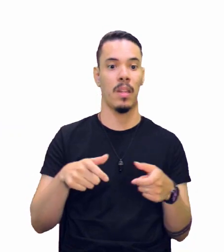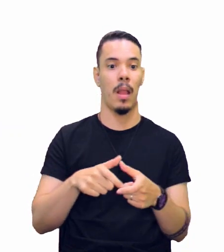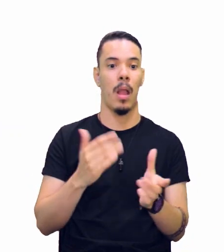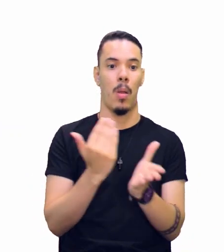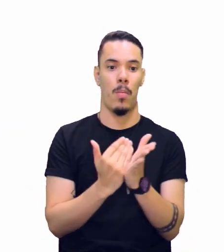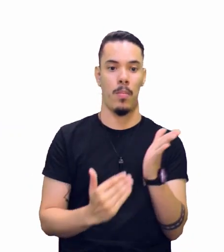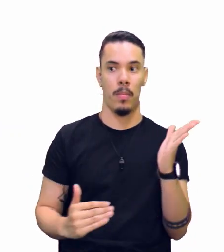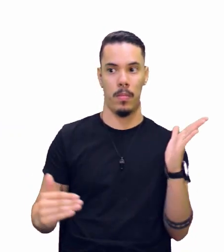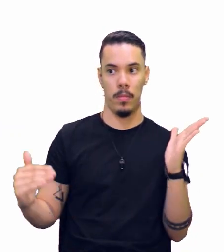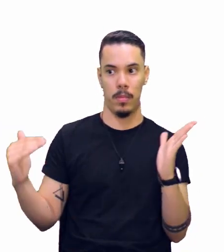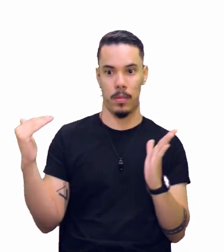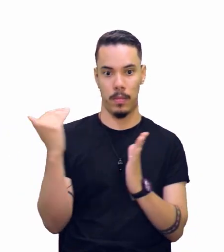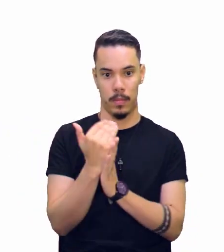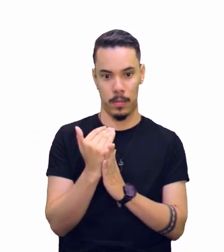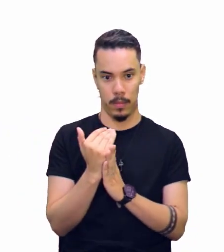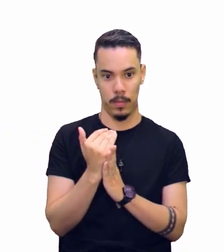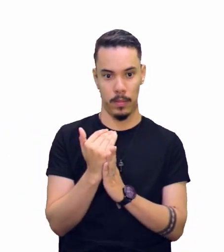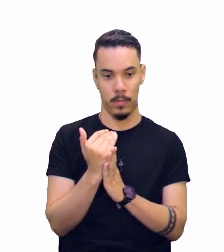né,